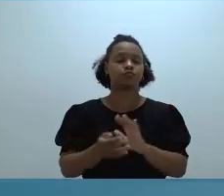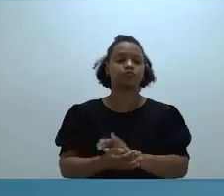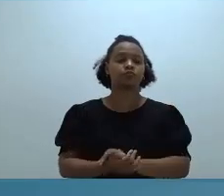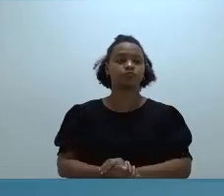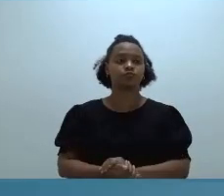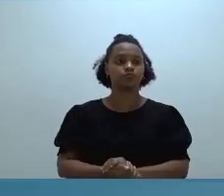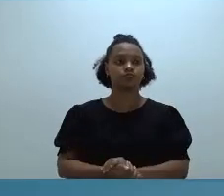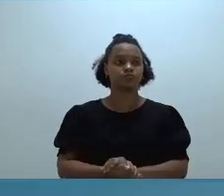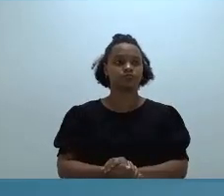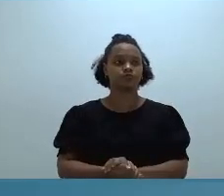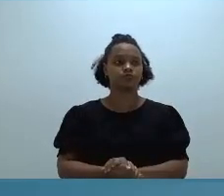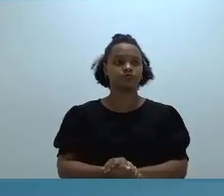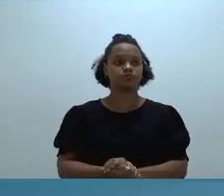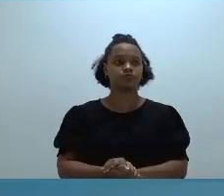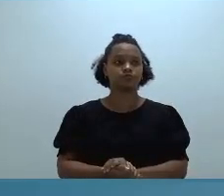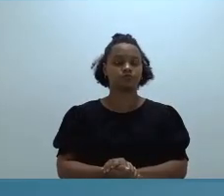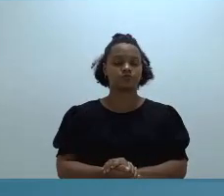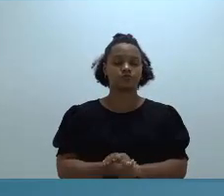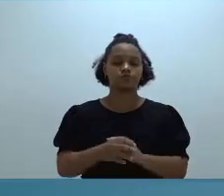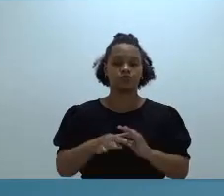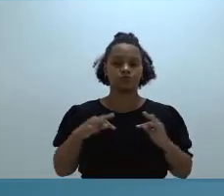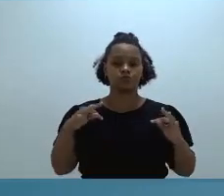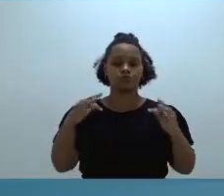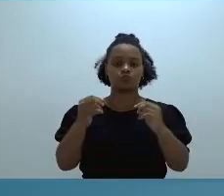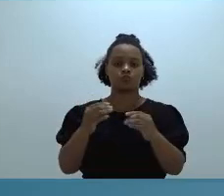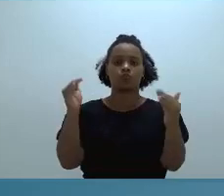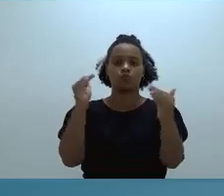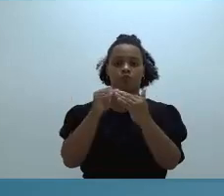voto do eminente relator.